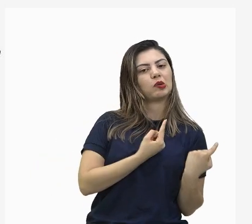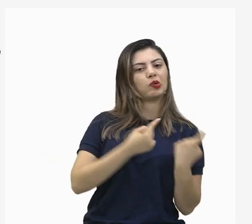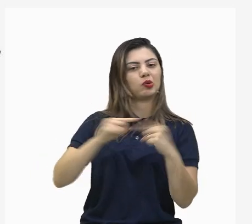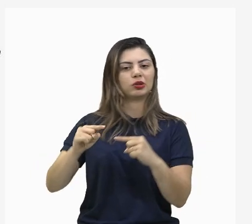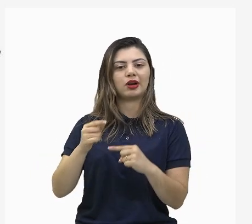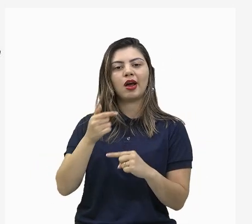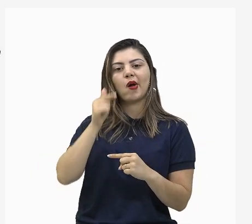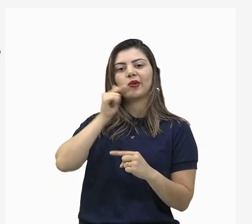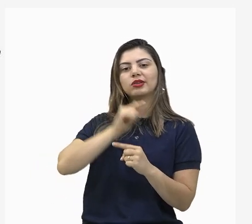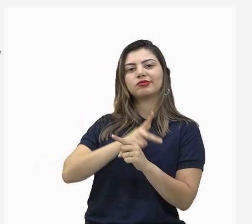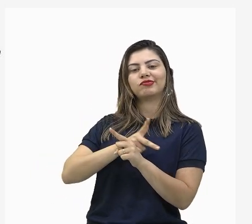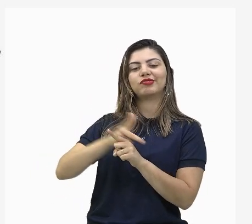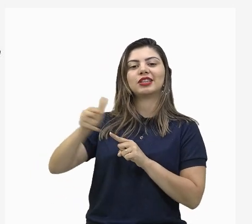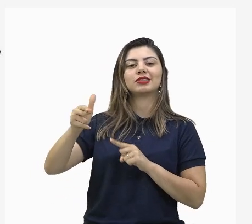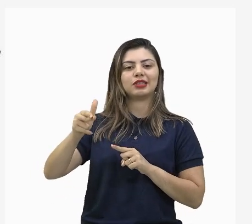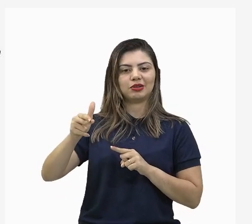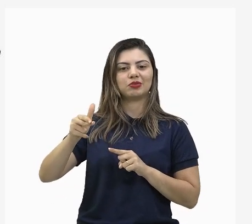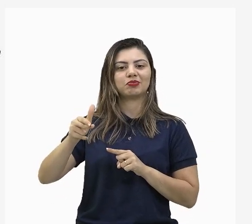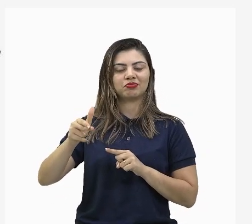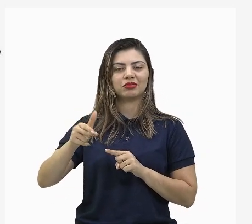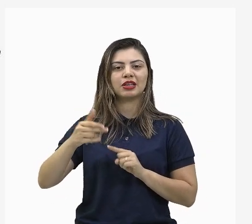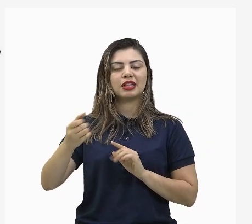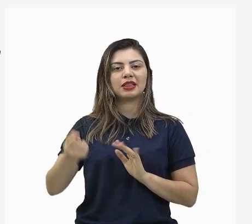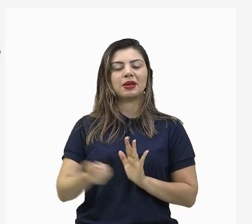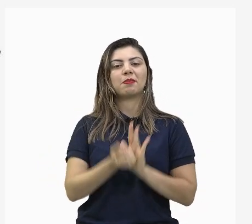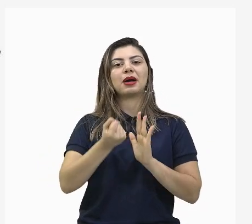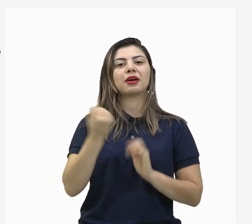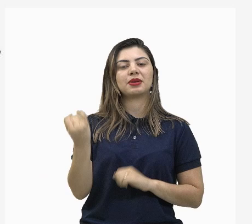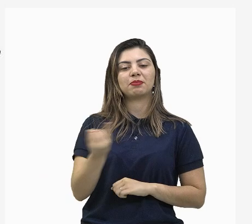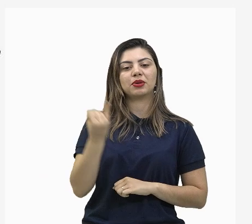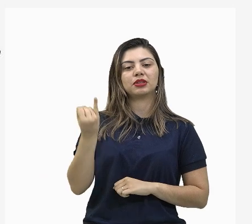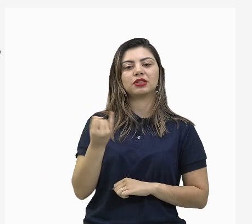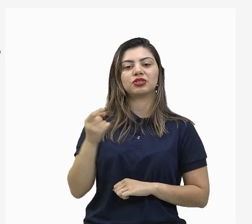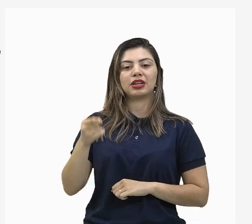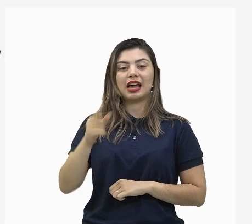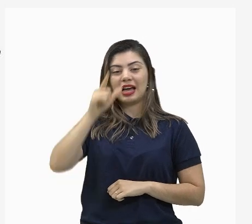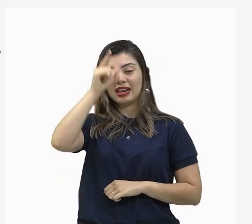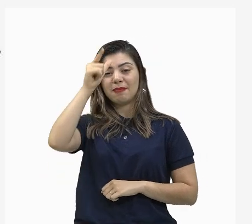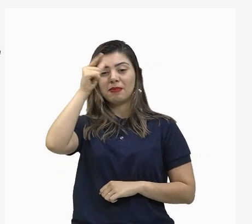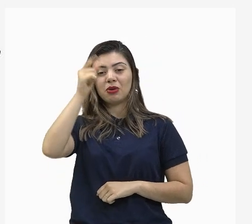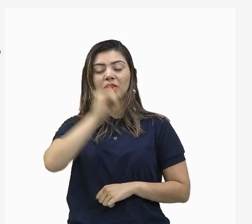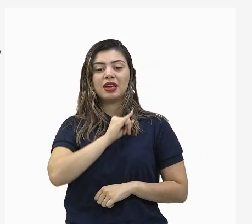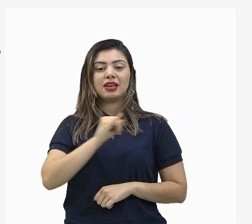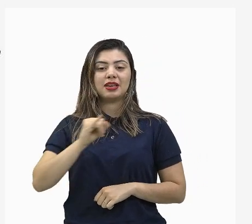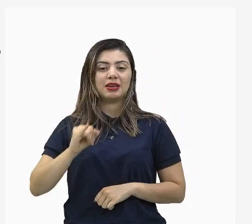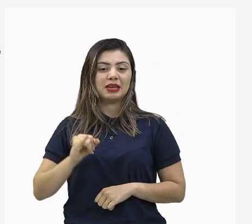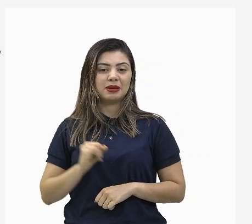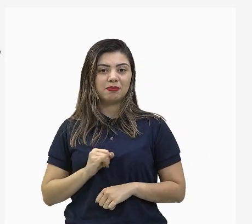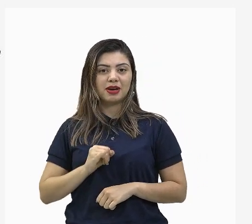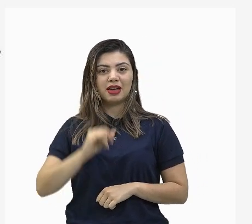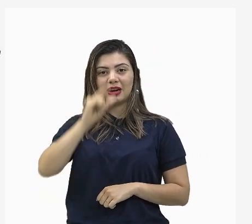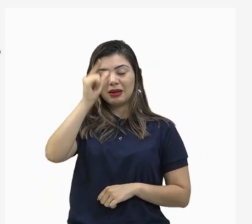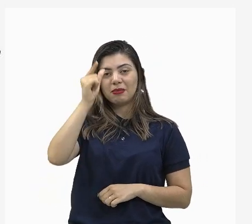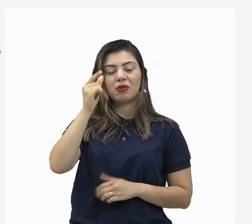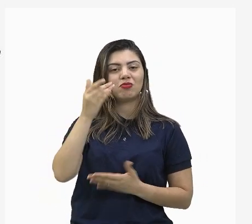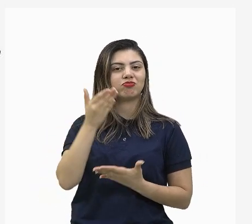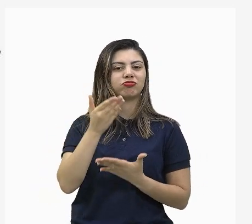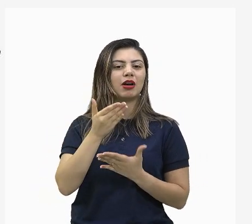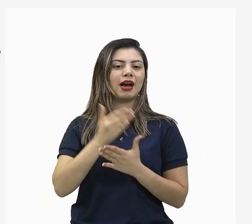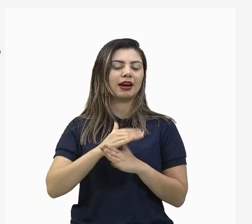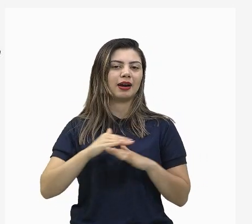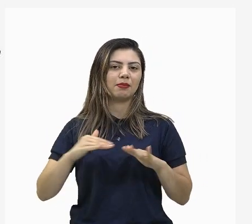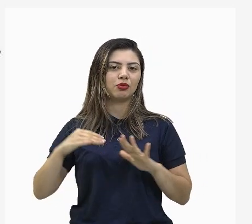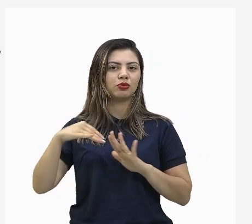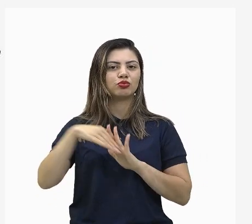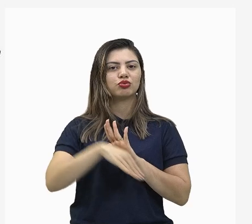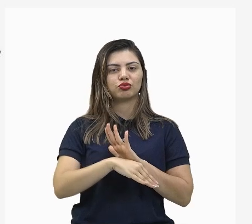vitória aliada, marcando então o fim das ofensivas alemãs e o início então deste declínio, né, do